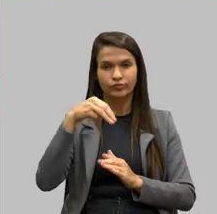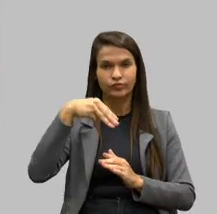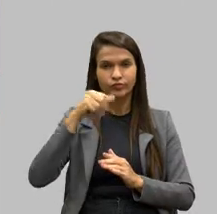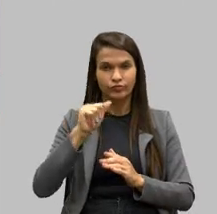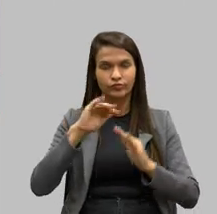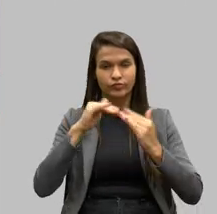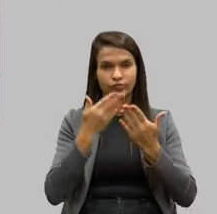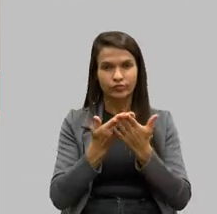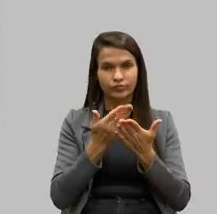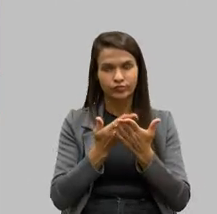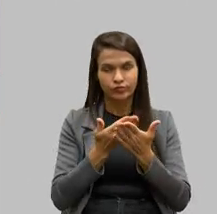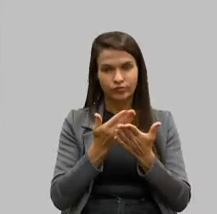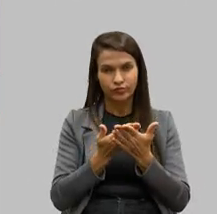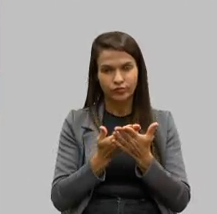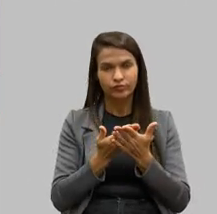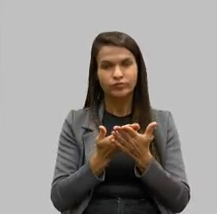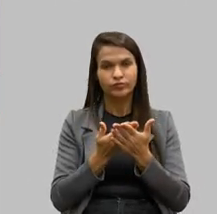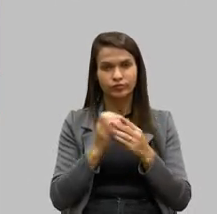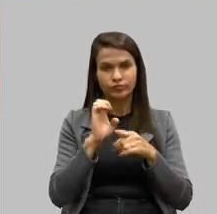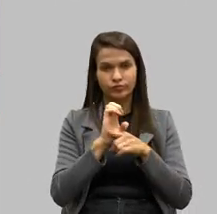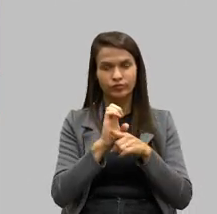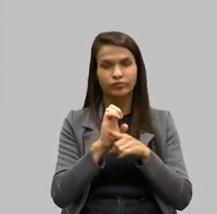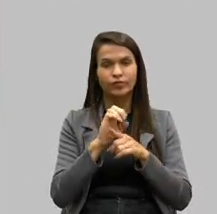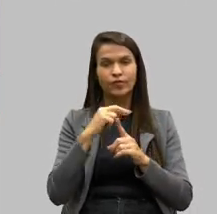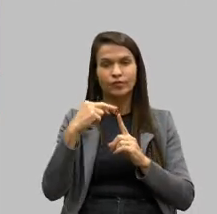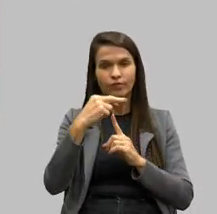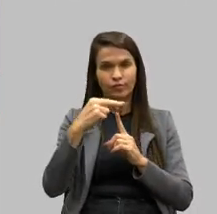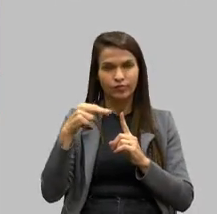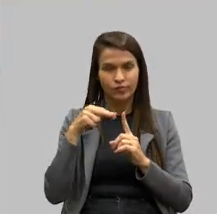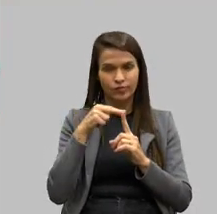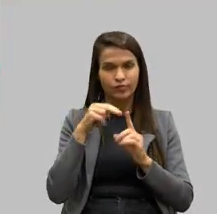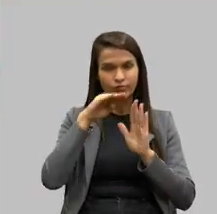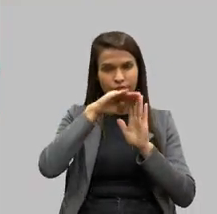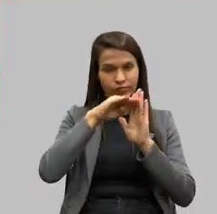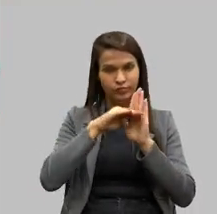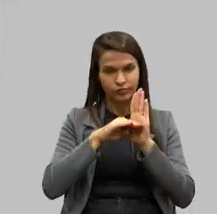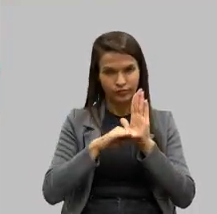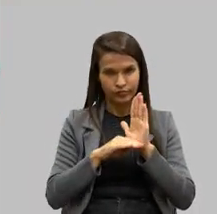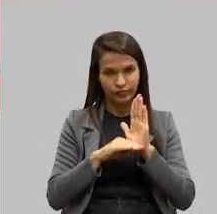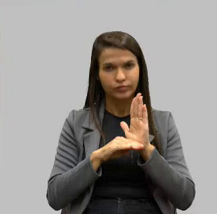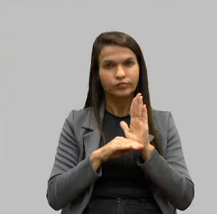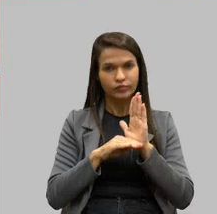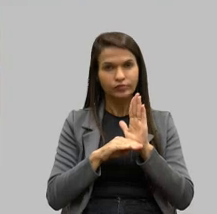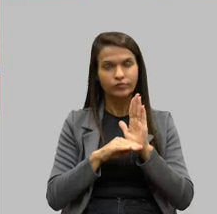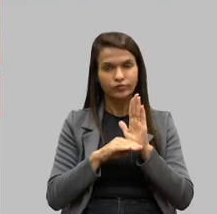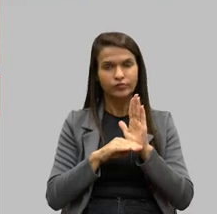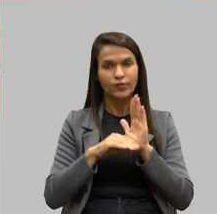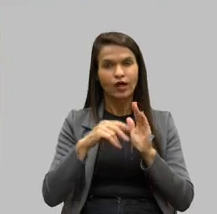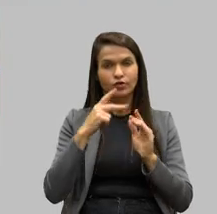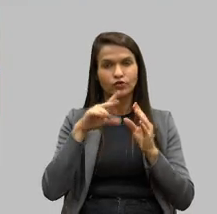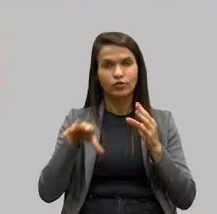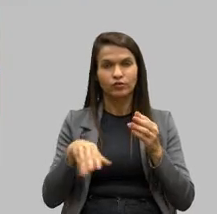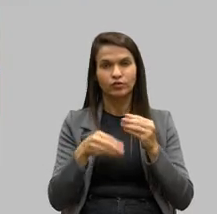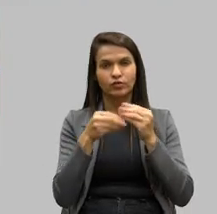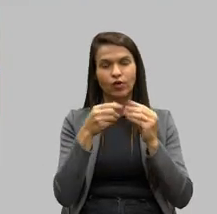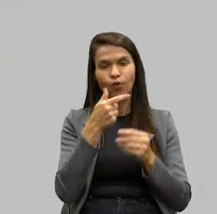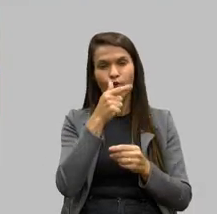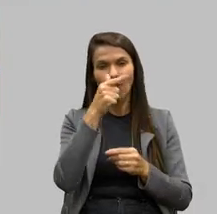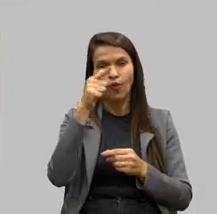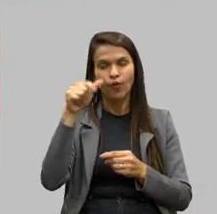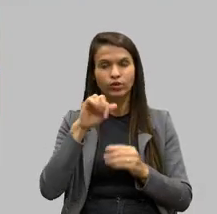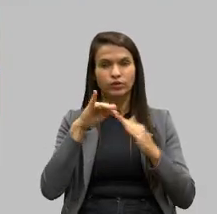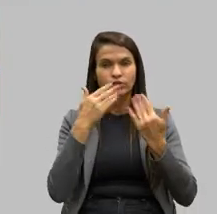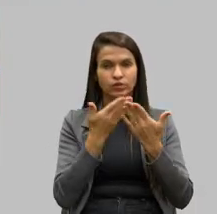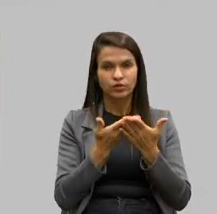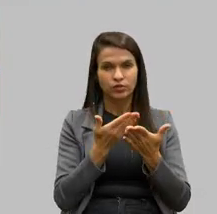estadual e perspectivas, cronograma da sua implantação em outras escolas